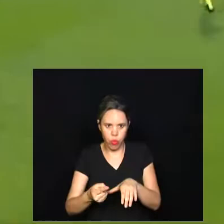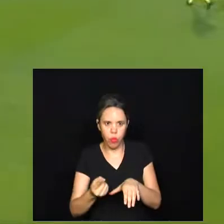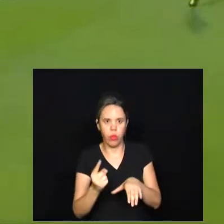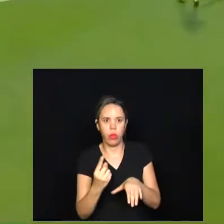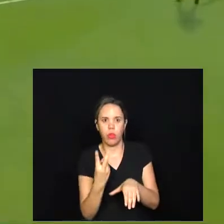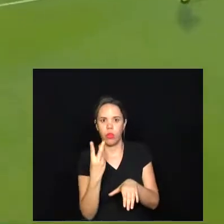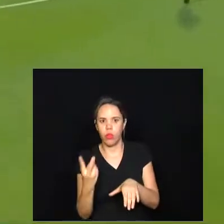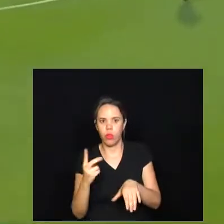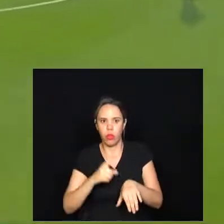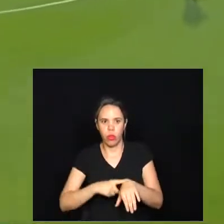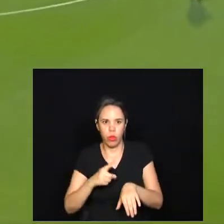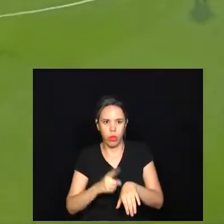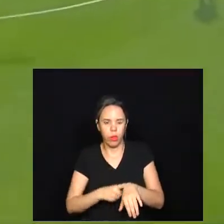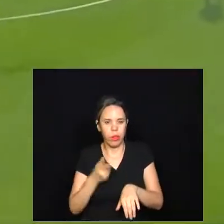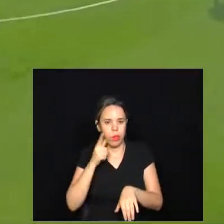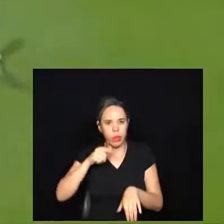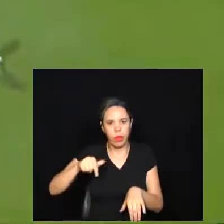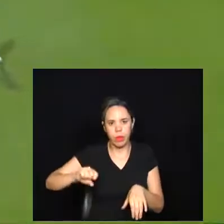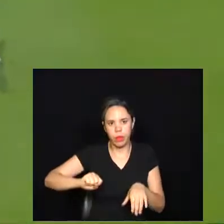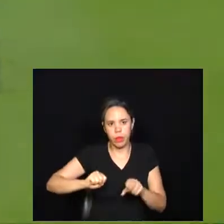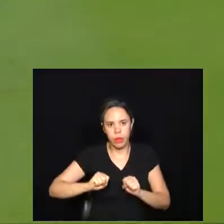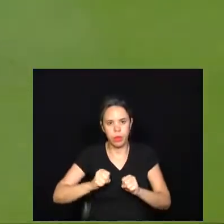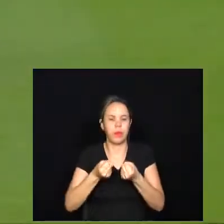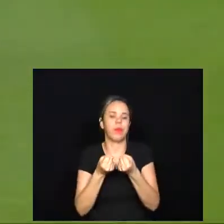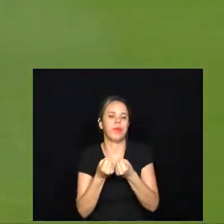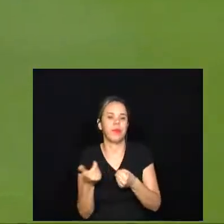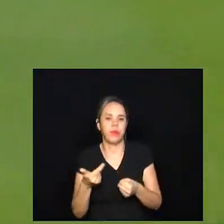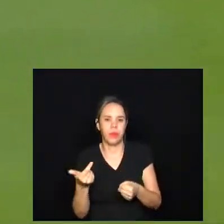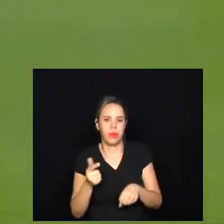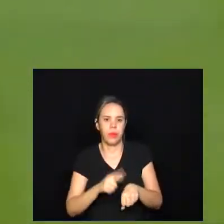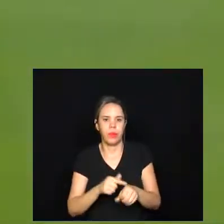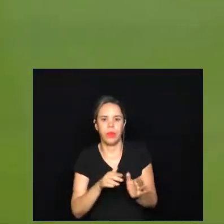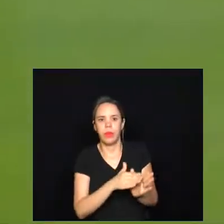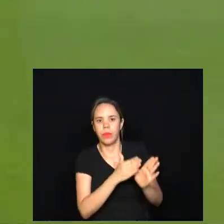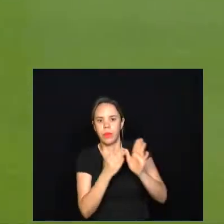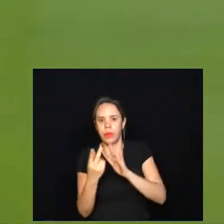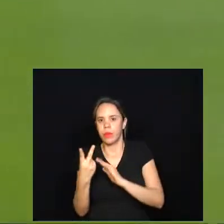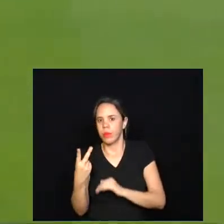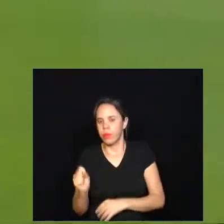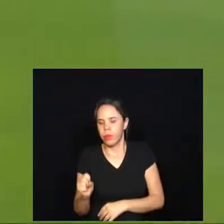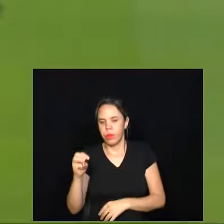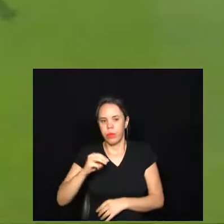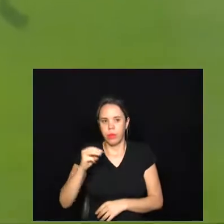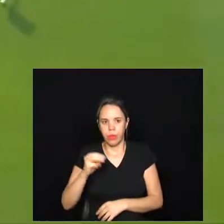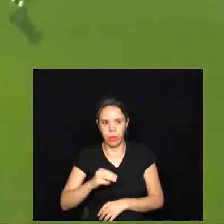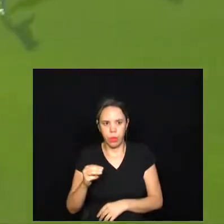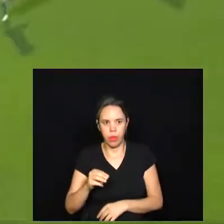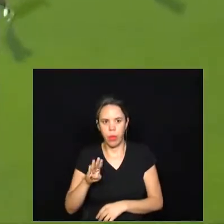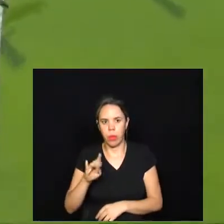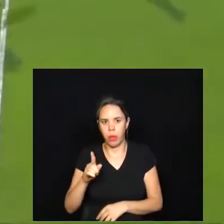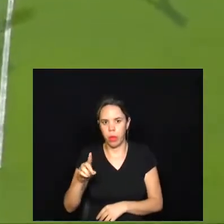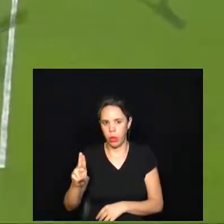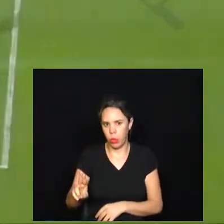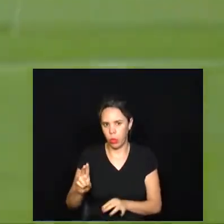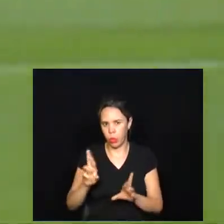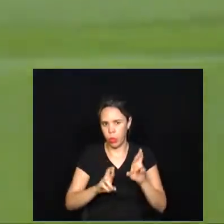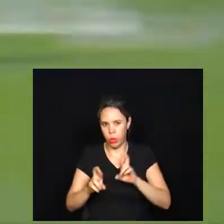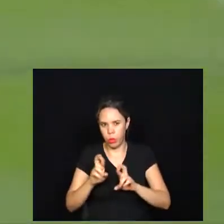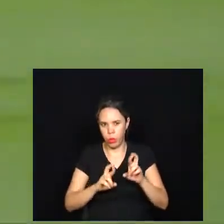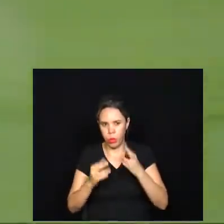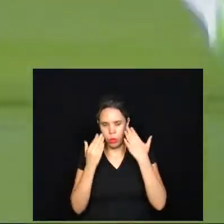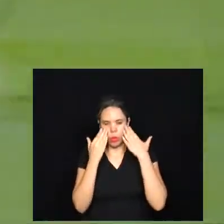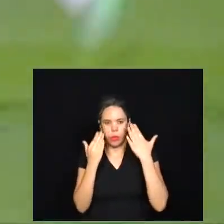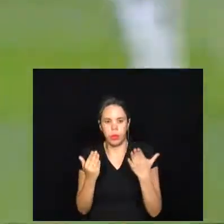2 tempos fez a defesa. No segundo tempo, aos 28 minutos, Bidu chegou cara a cara